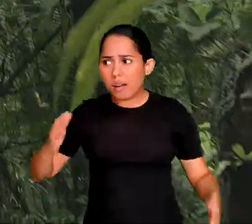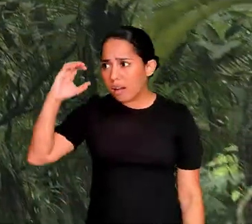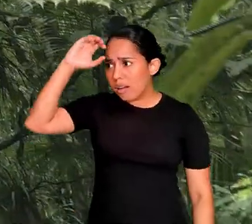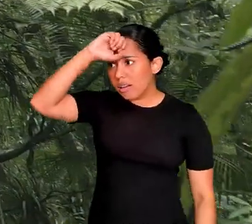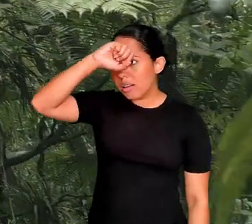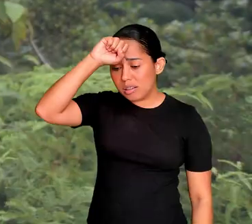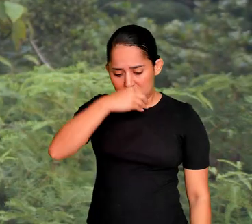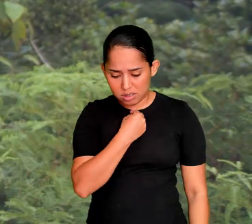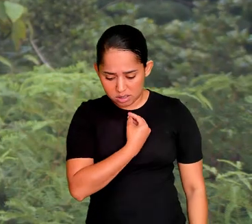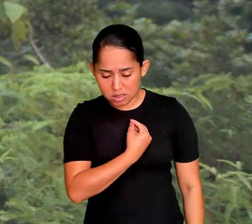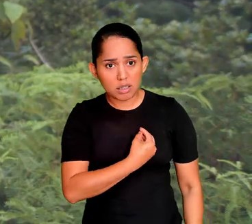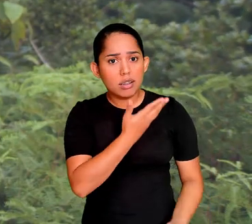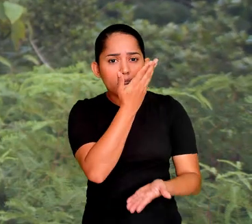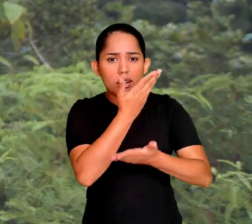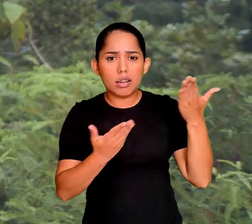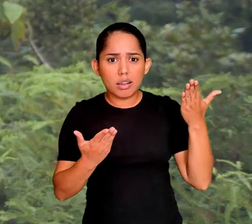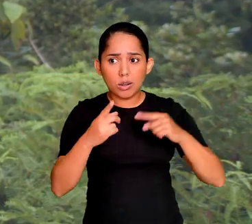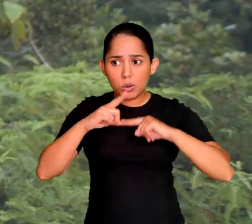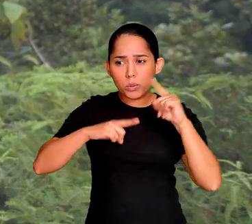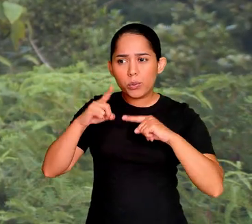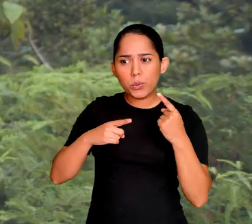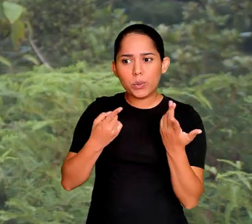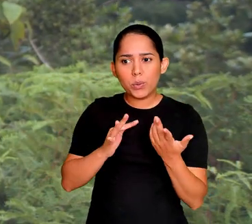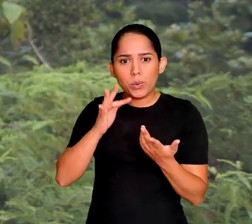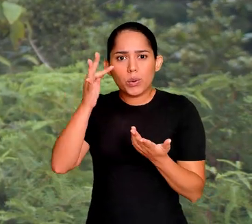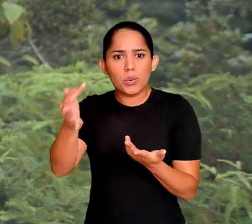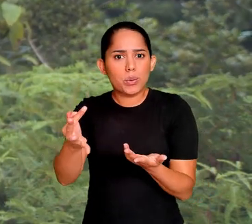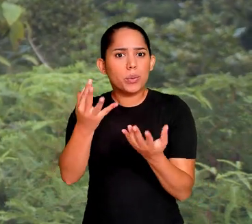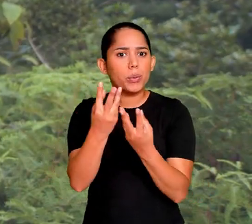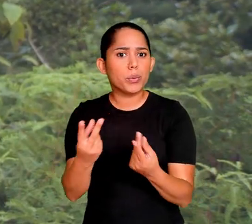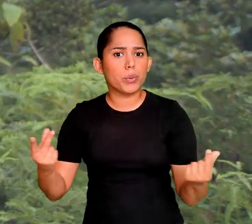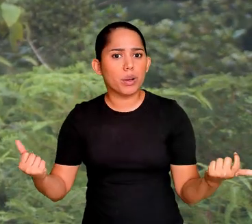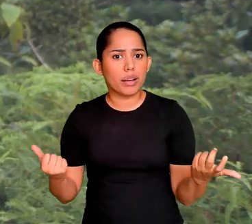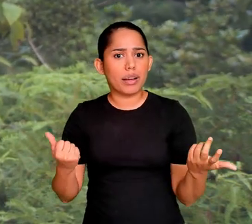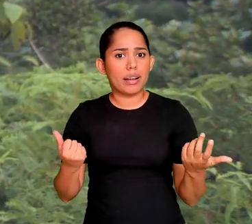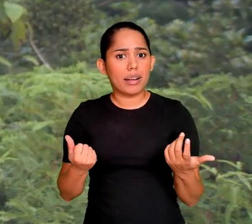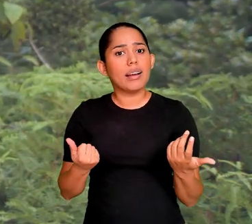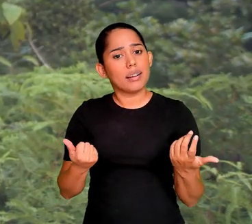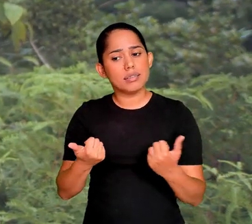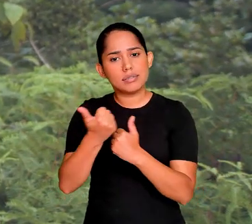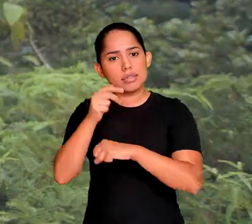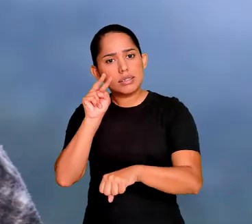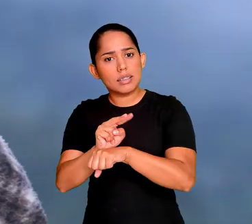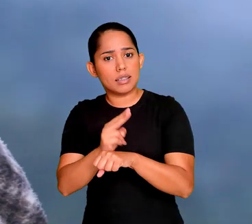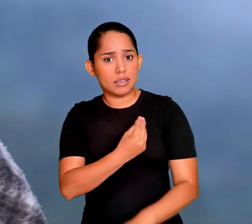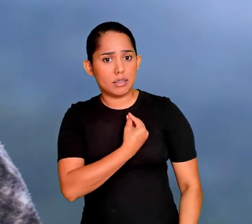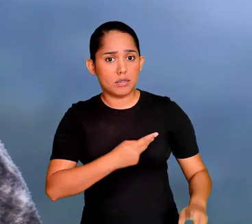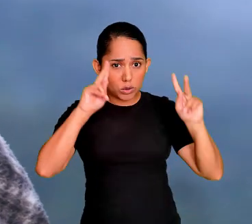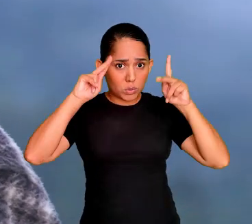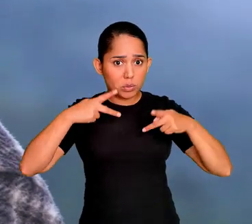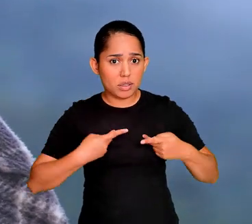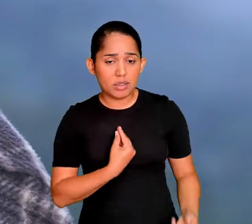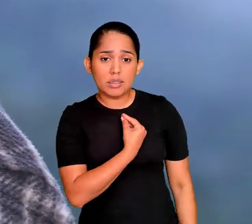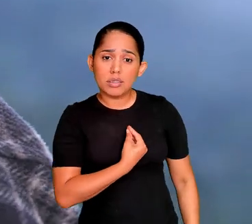só de aprender e de viver e ter esses recursos para as futuras gerações, como para sustentar a vida da humanidade, a